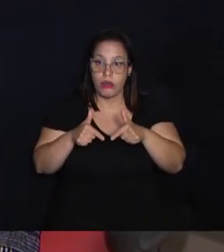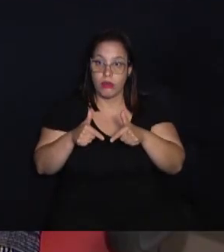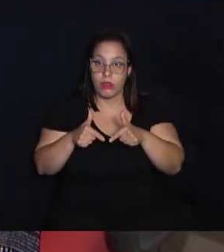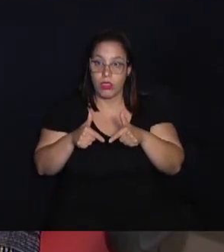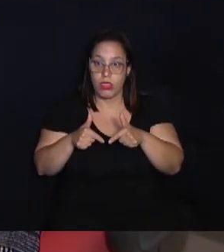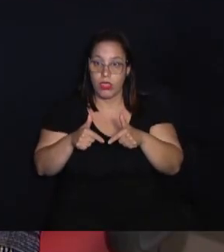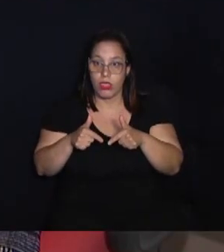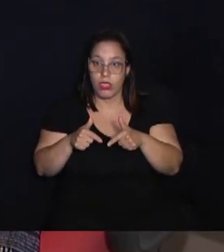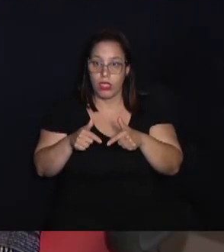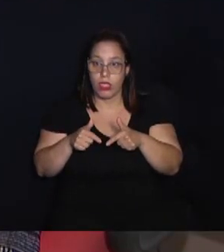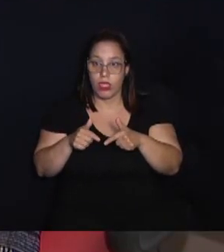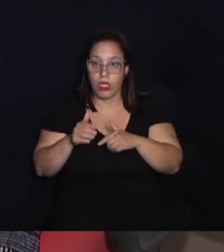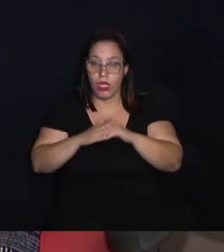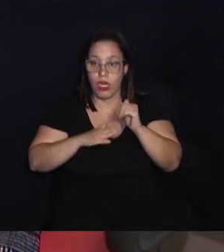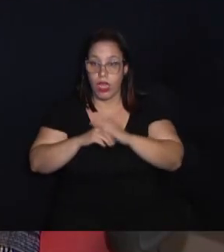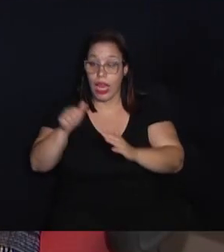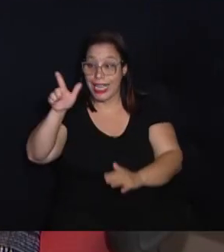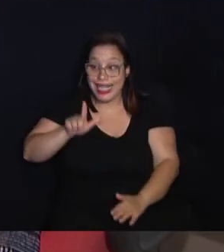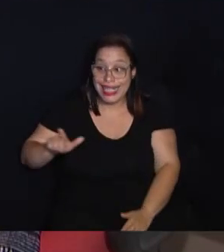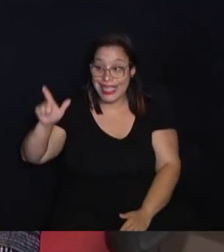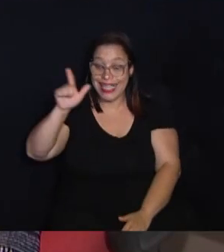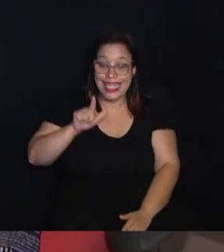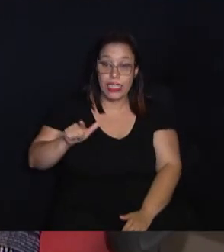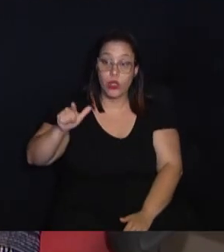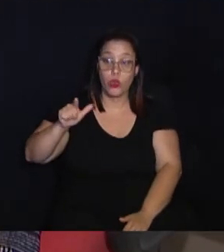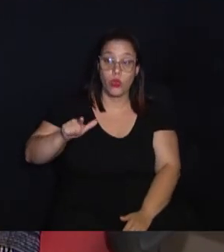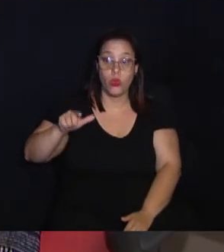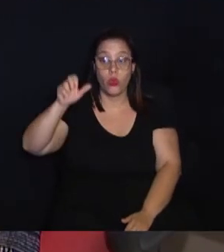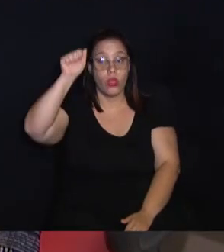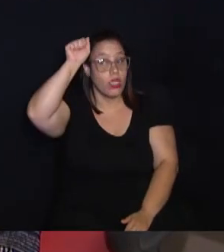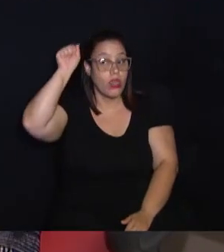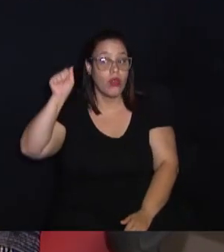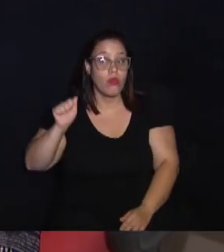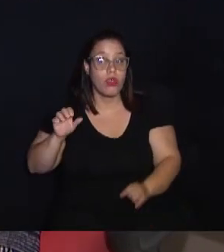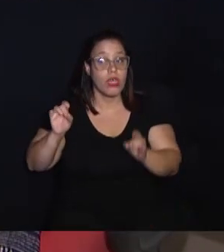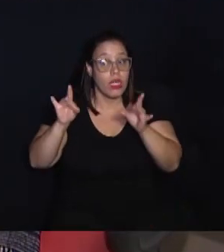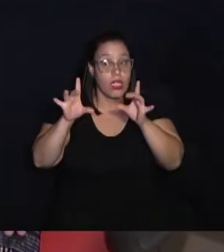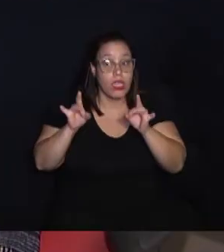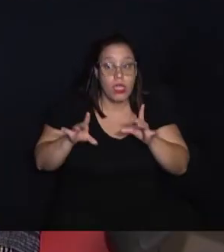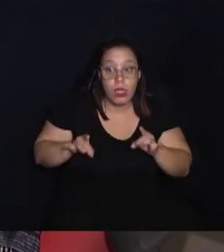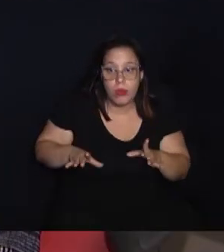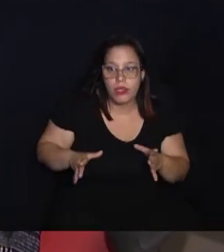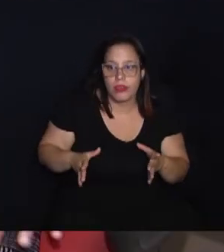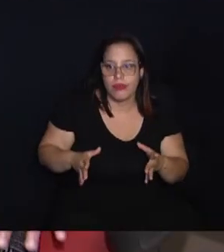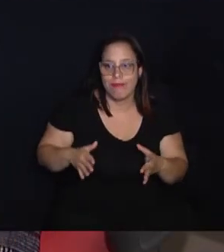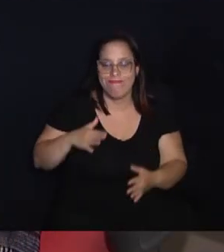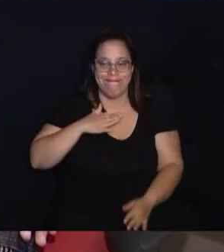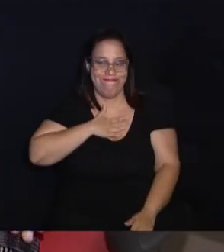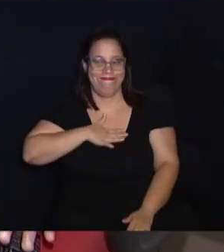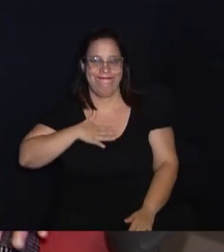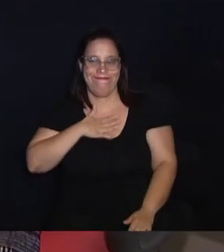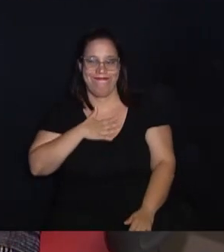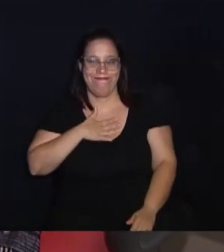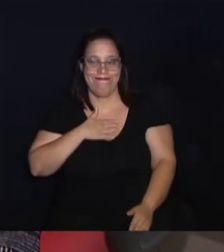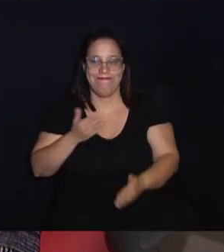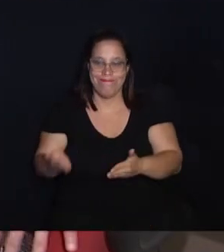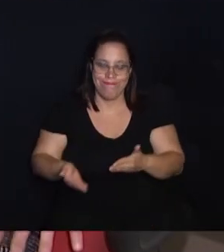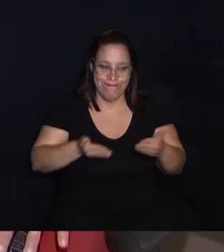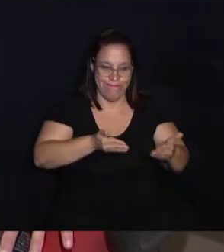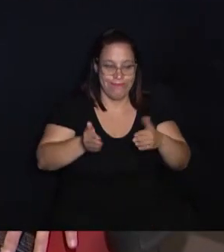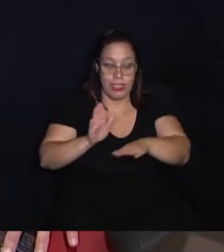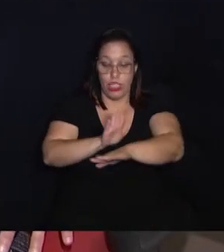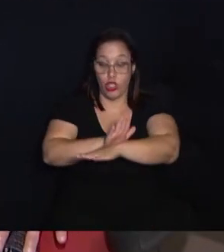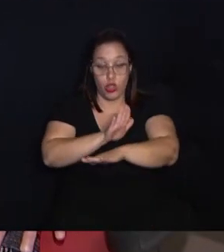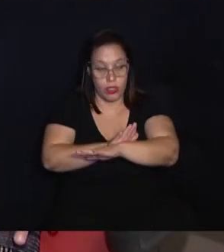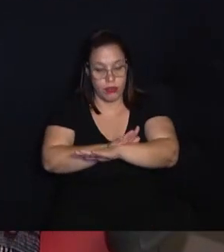trabalhasse a área de literaturas africanas. Então, é uma grande satisfação poder, enfim, contribuir e